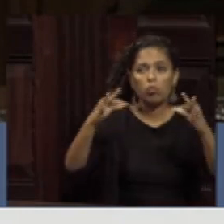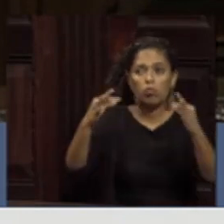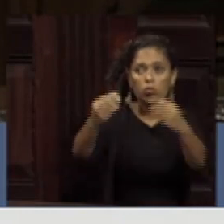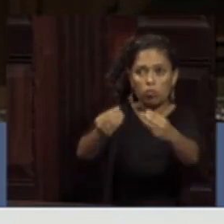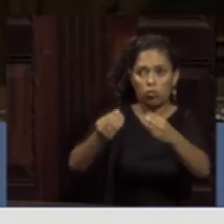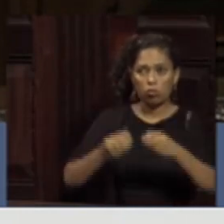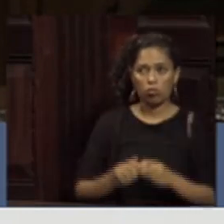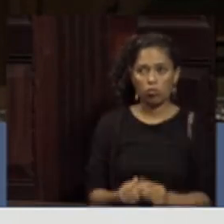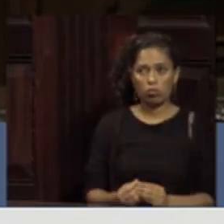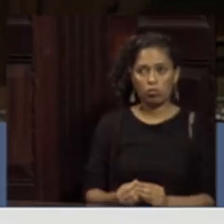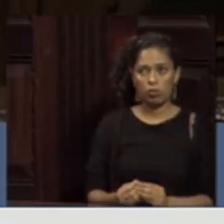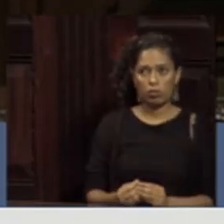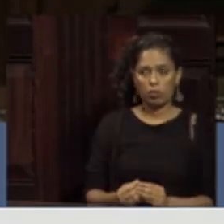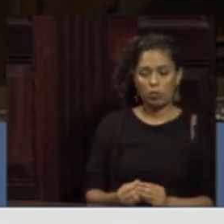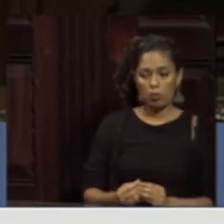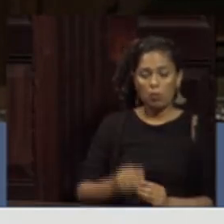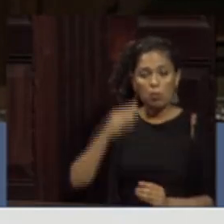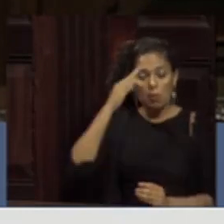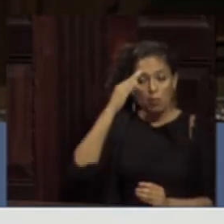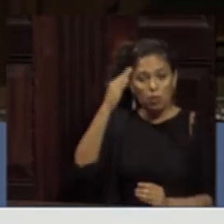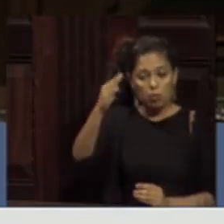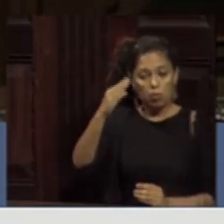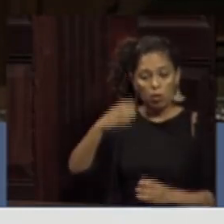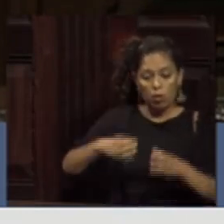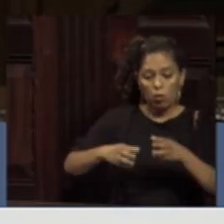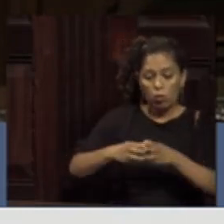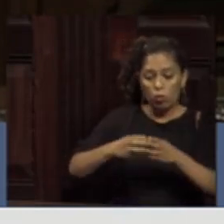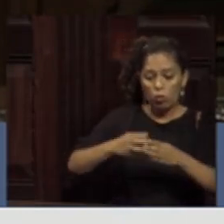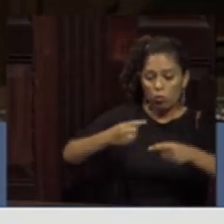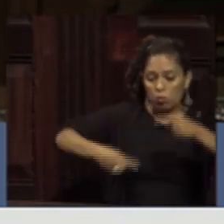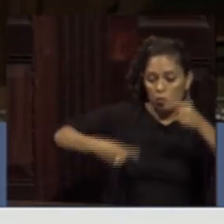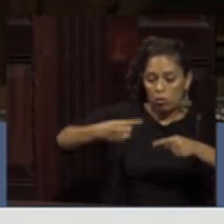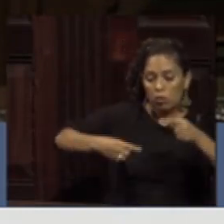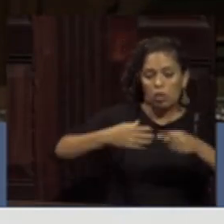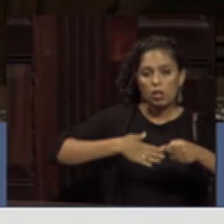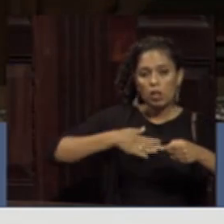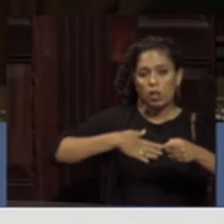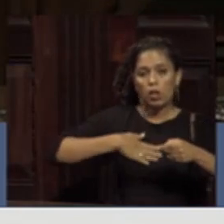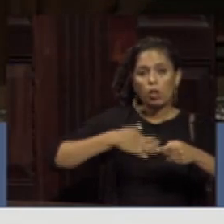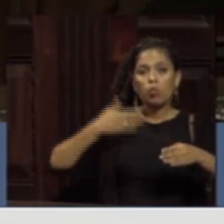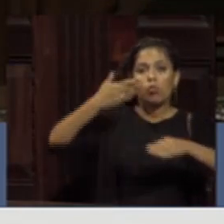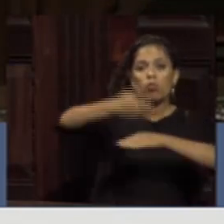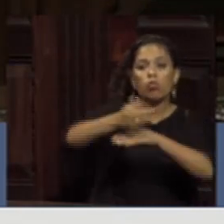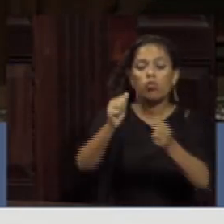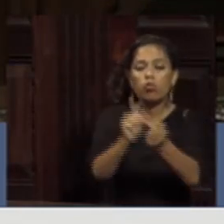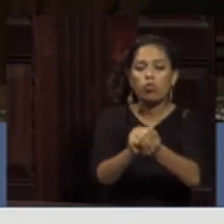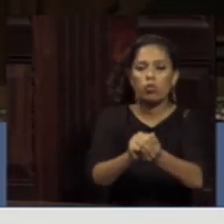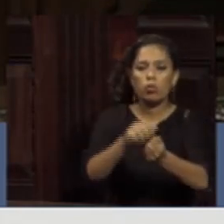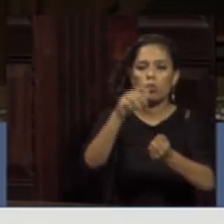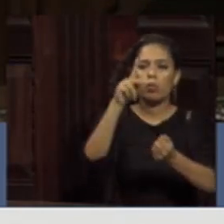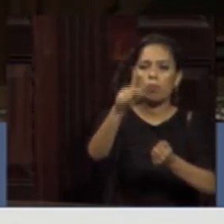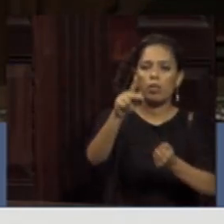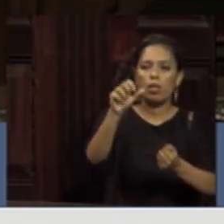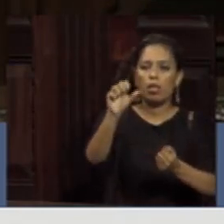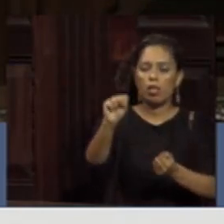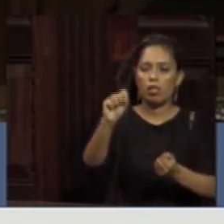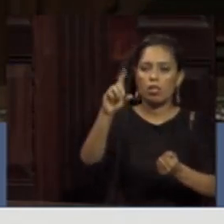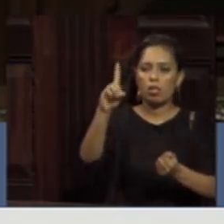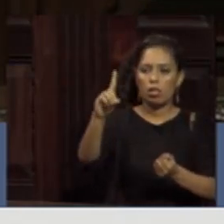o partido que eu pertenço, o PSDB. Porque autocrítica